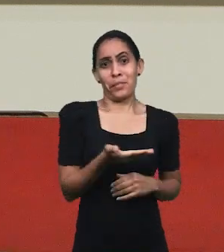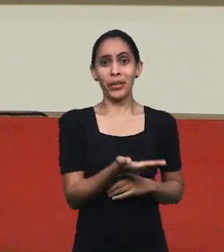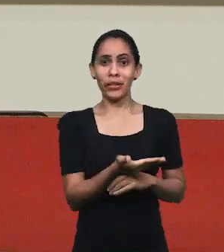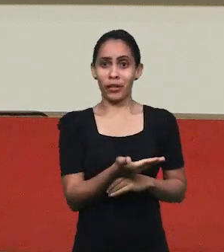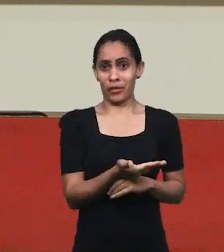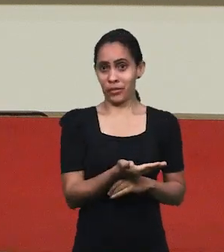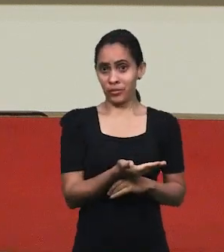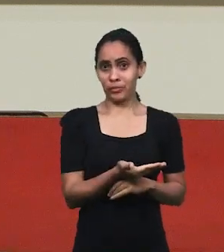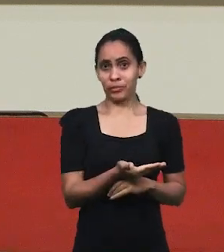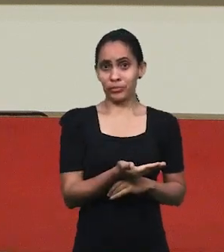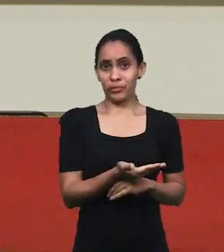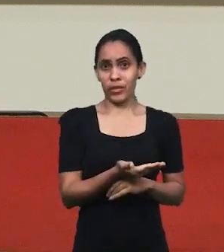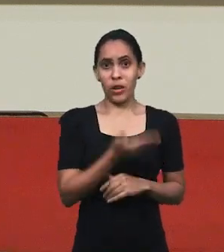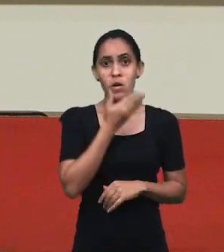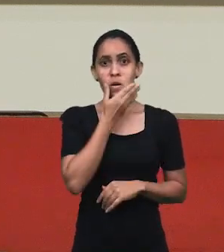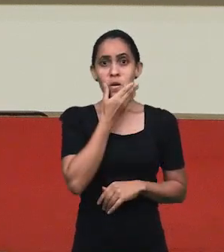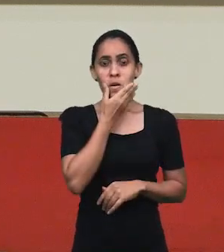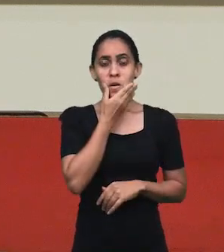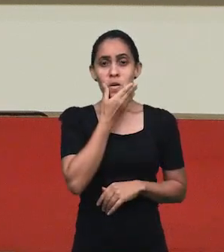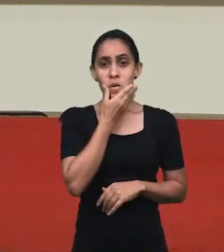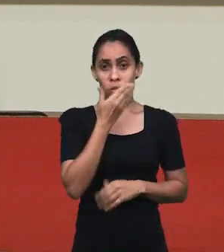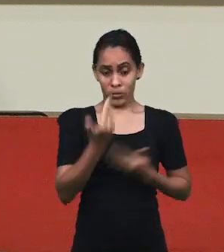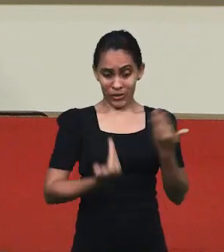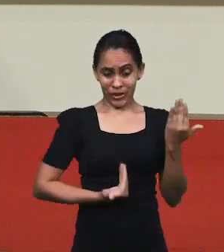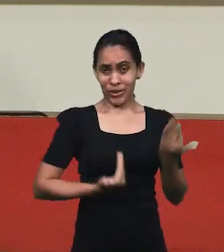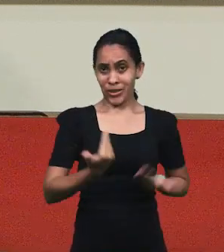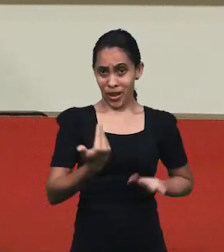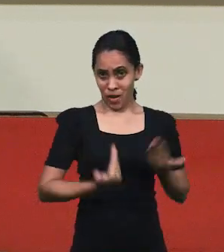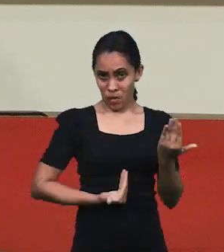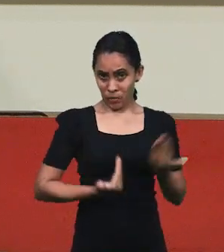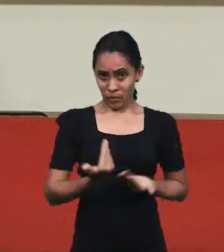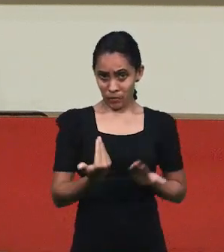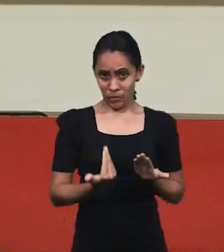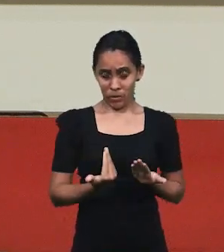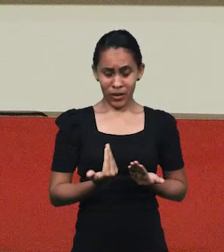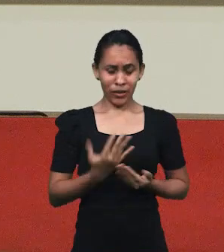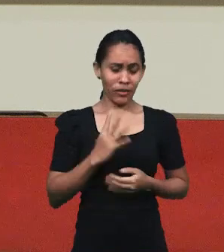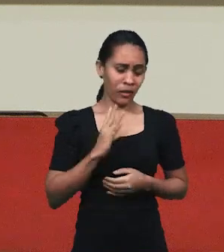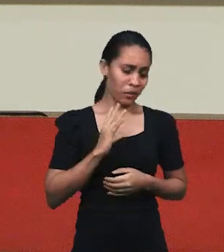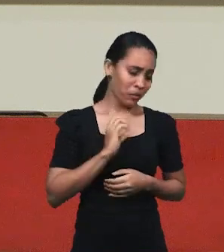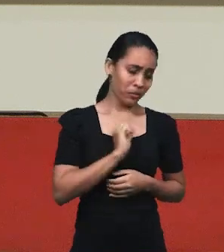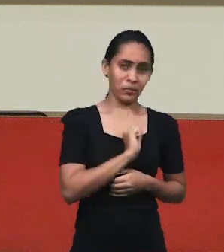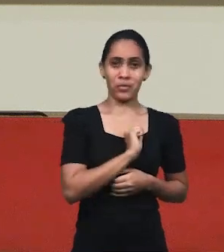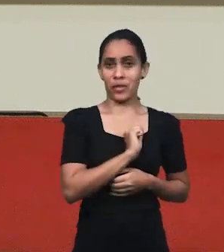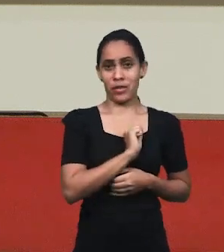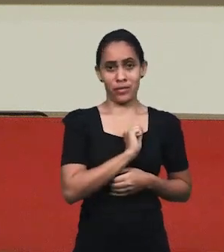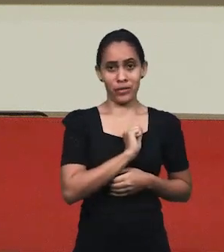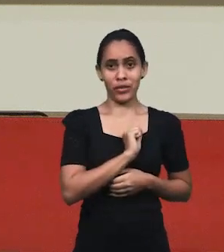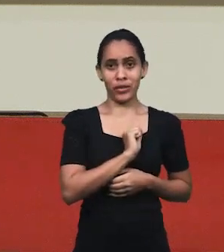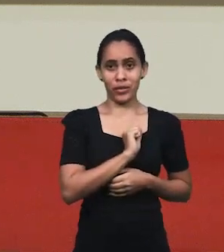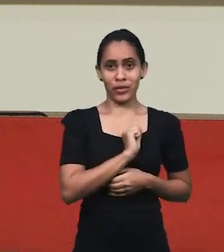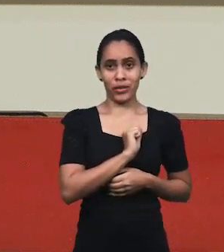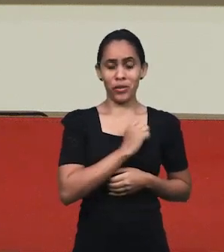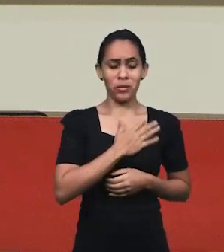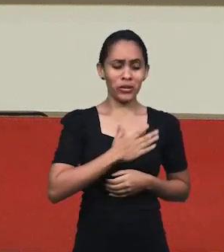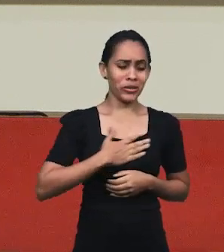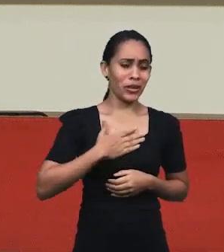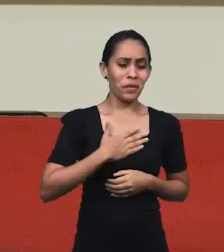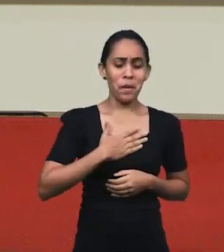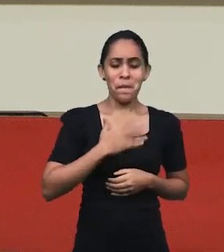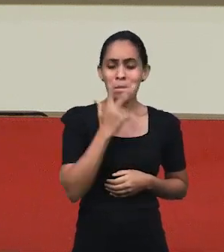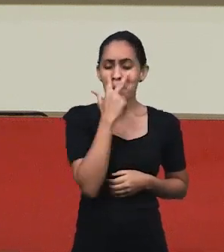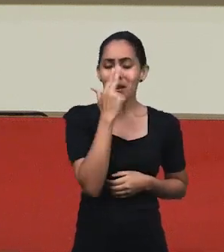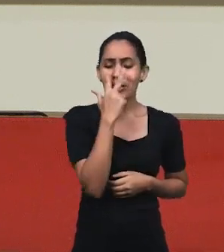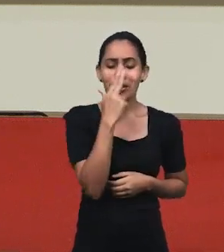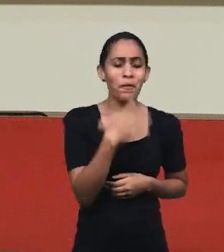Dentro de casa. A palavra fala que era de um criado muito estimado. Em algumas vezes, a palavra usada aqui no original é um